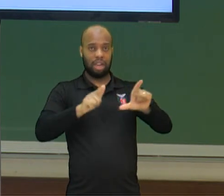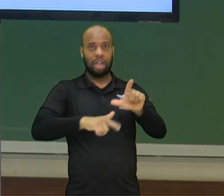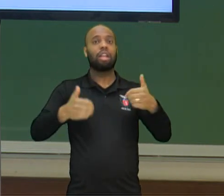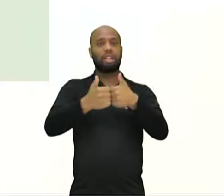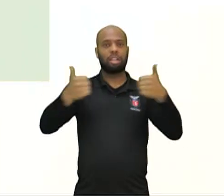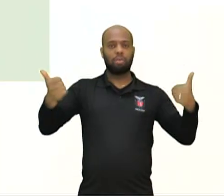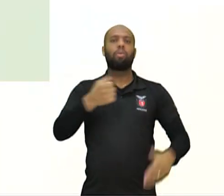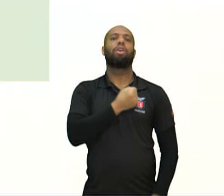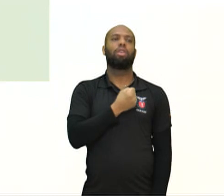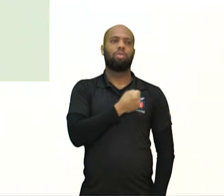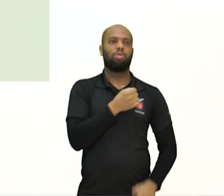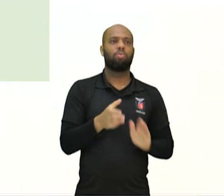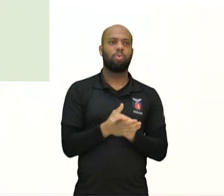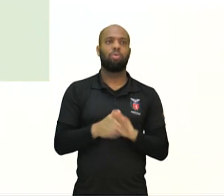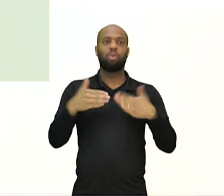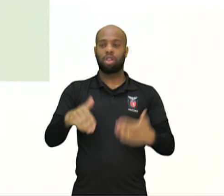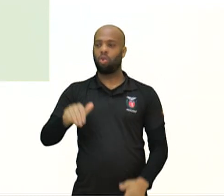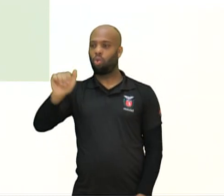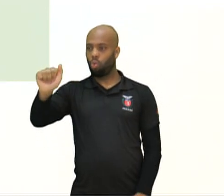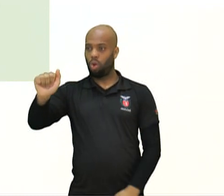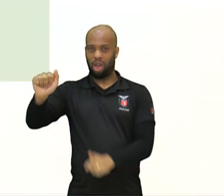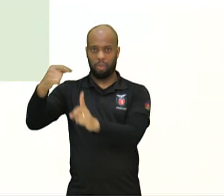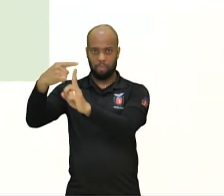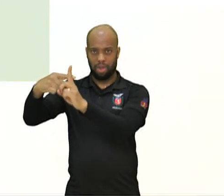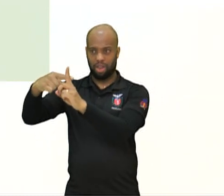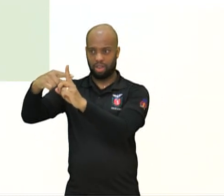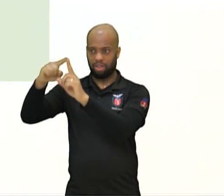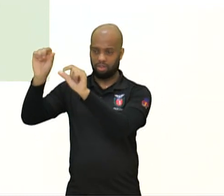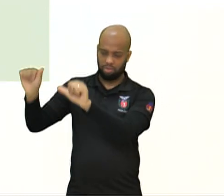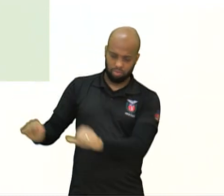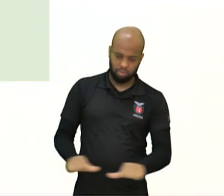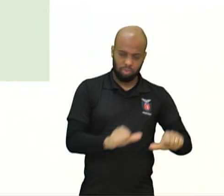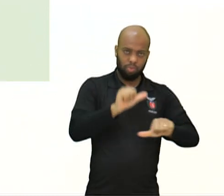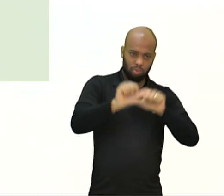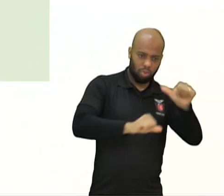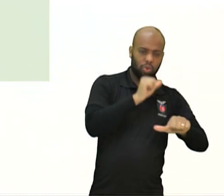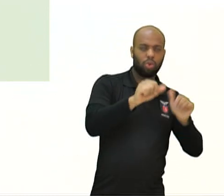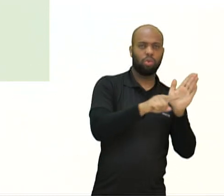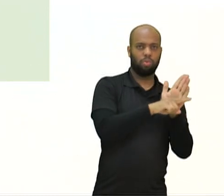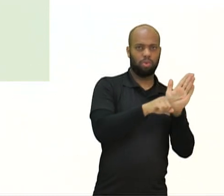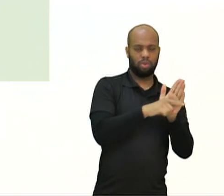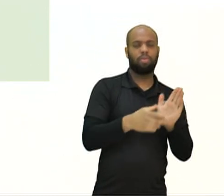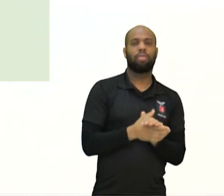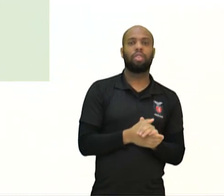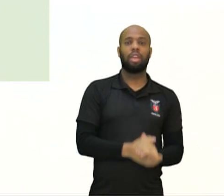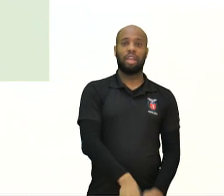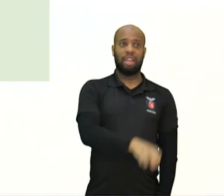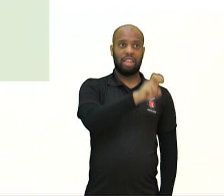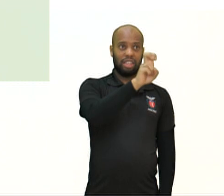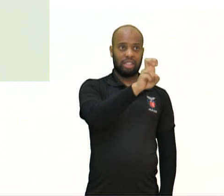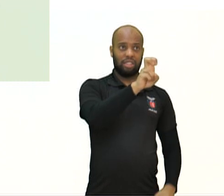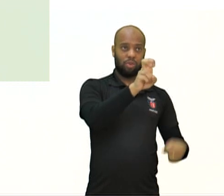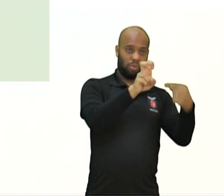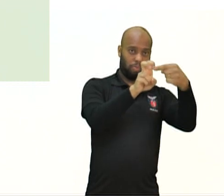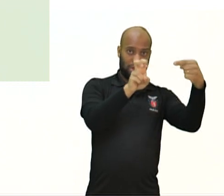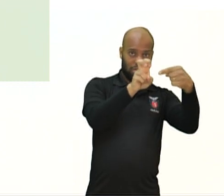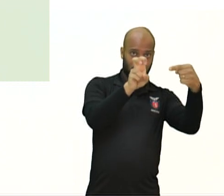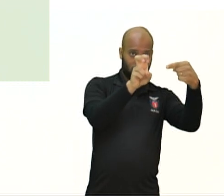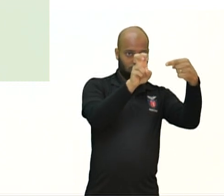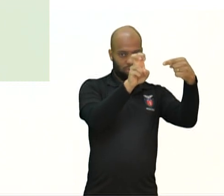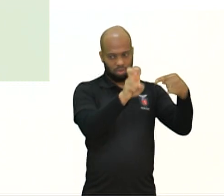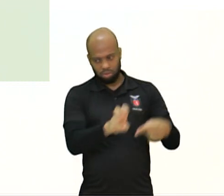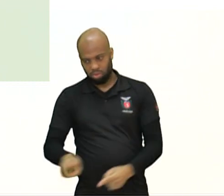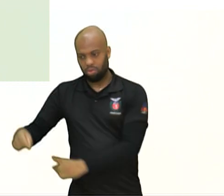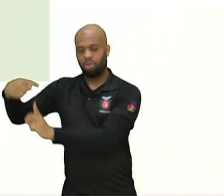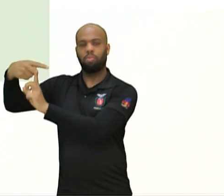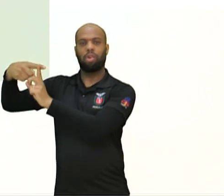outro. Então, o A estava mais, passou menos. O 5 estava menos, passou mais. Então, 2A menos